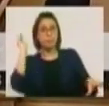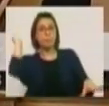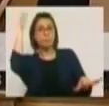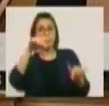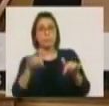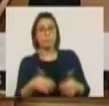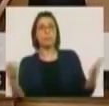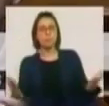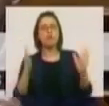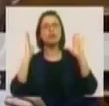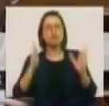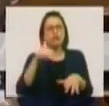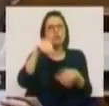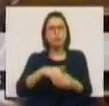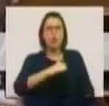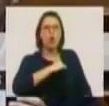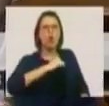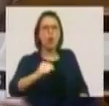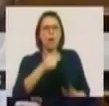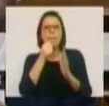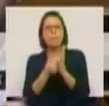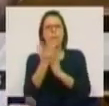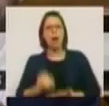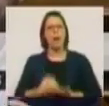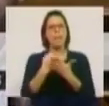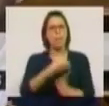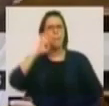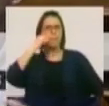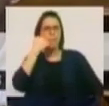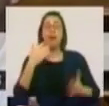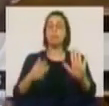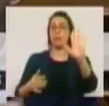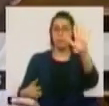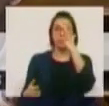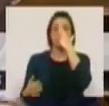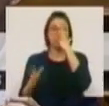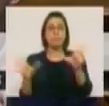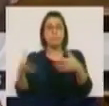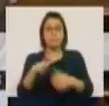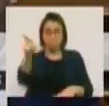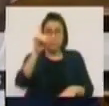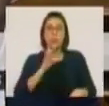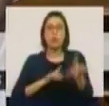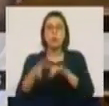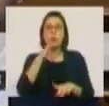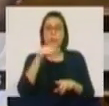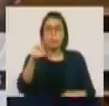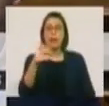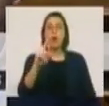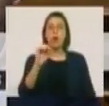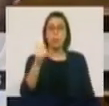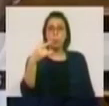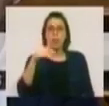da República, já votou contra medidas de apoio aos lesados. Aliás, a bancada da senhora deputada Rubina